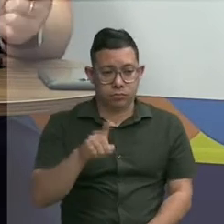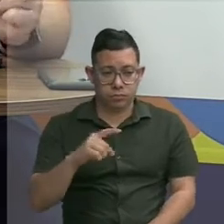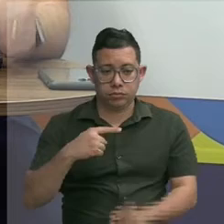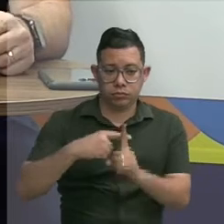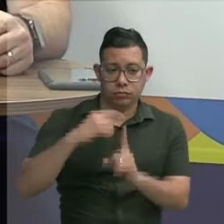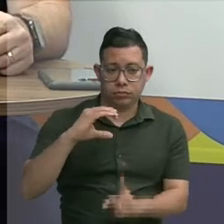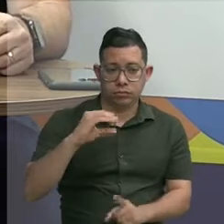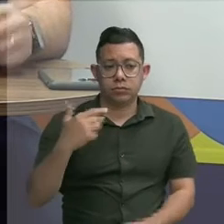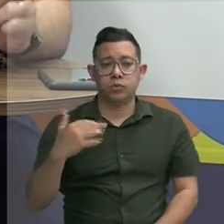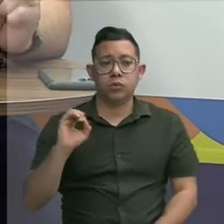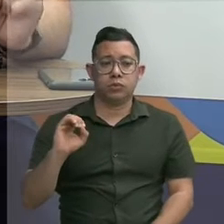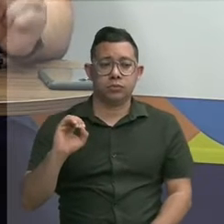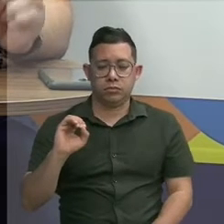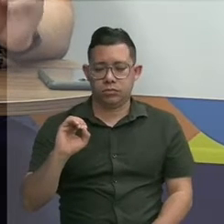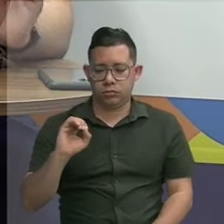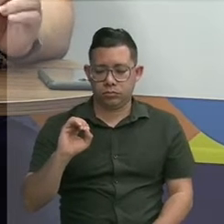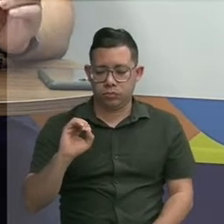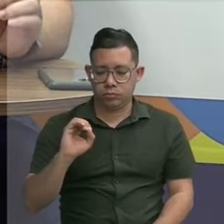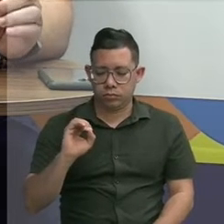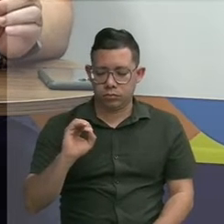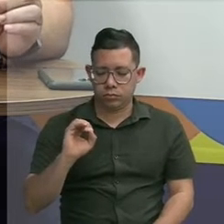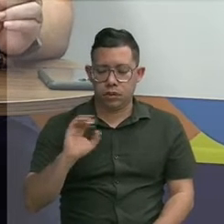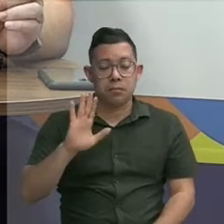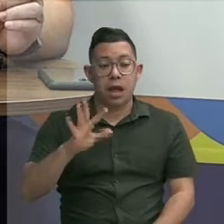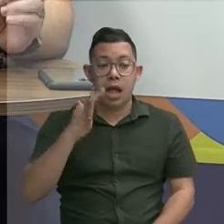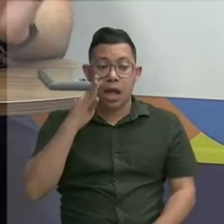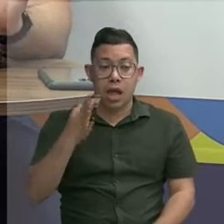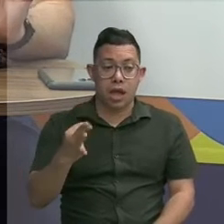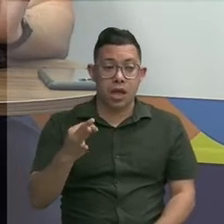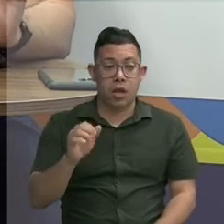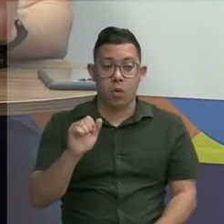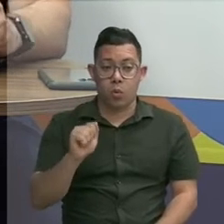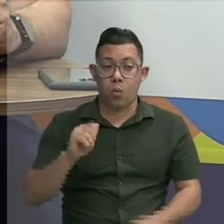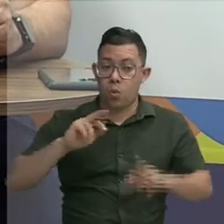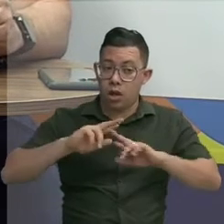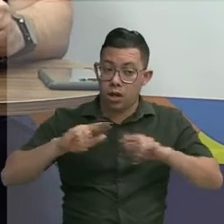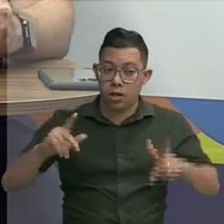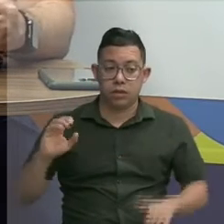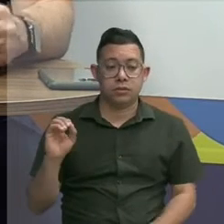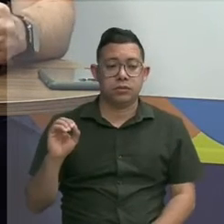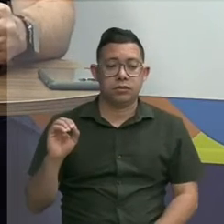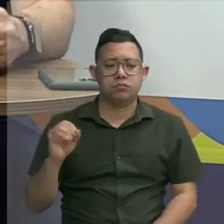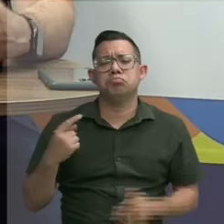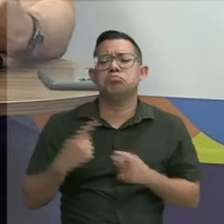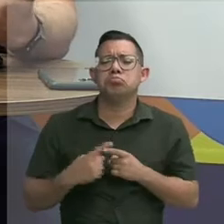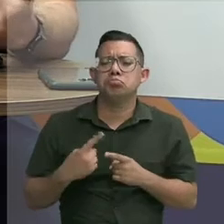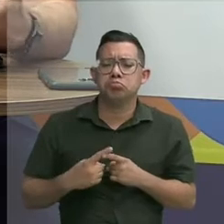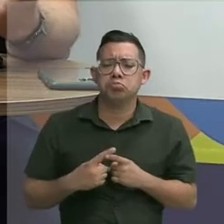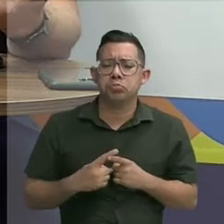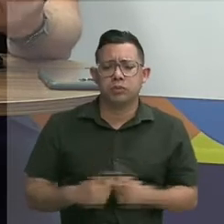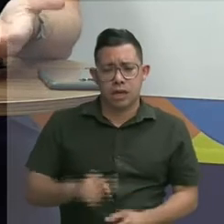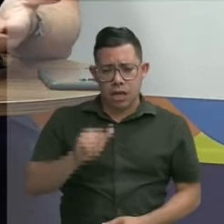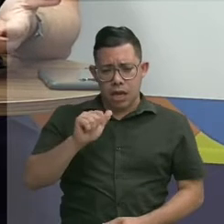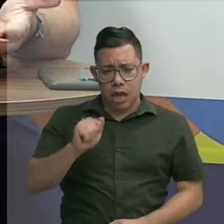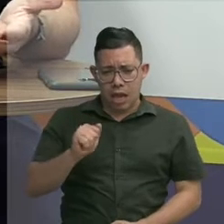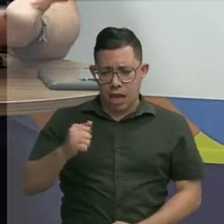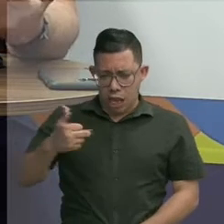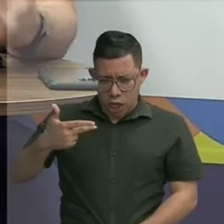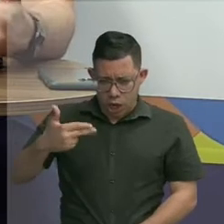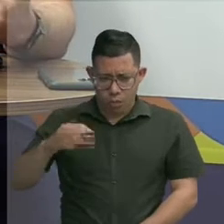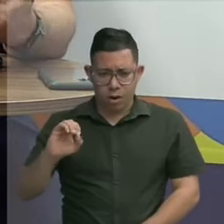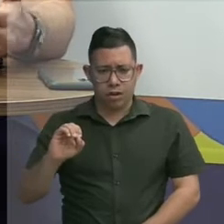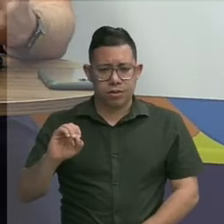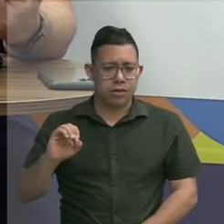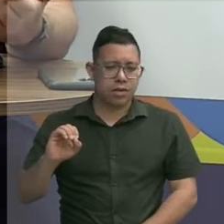C = 0 a gente tem que ficar atento porque o a tem que ser diferente de zero Porque se o a for igual a